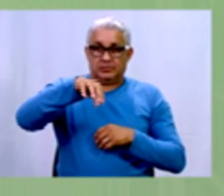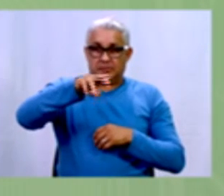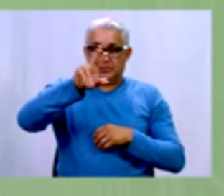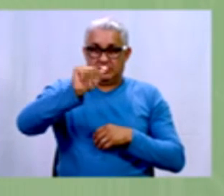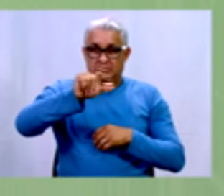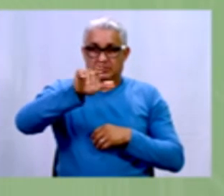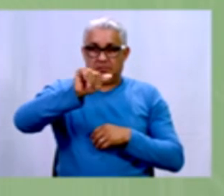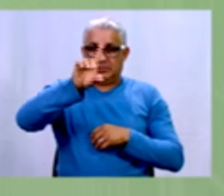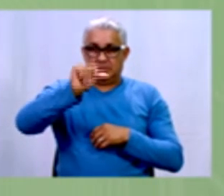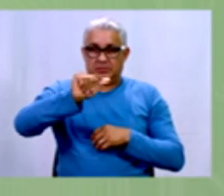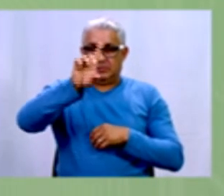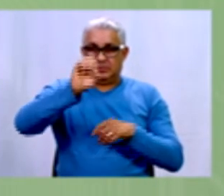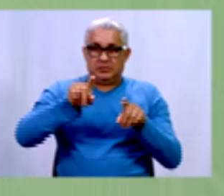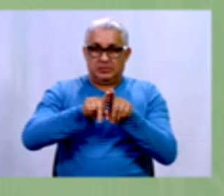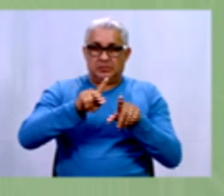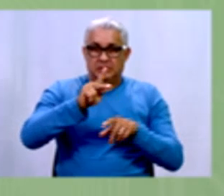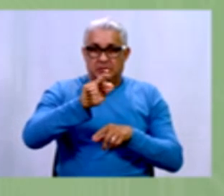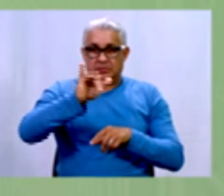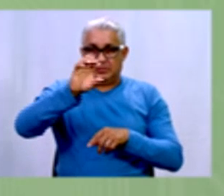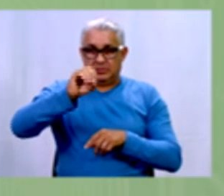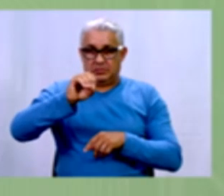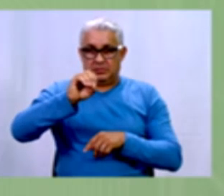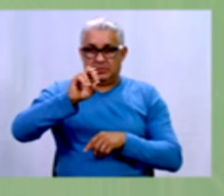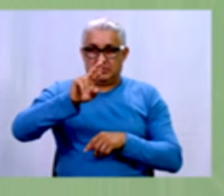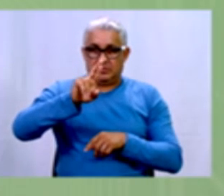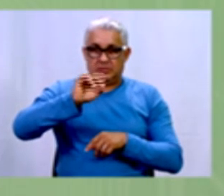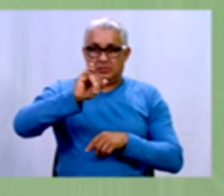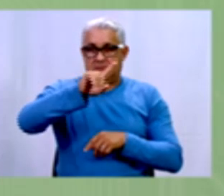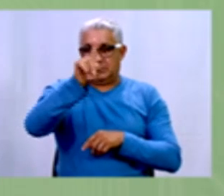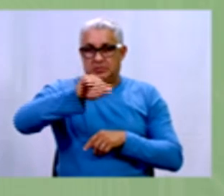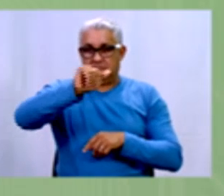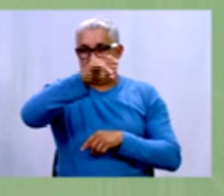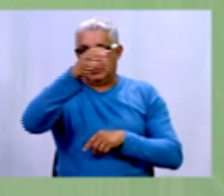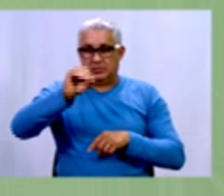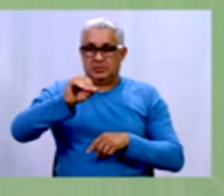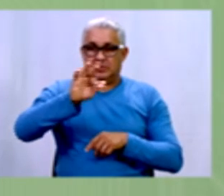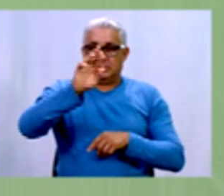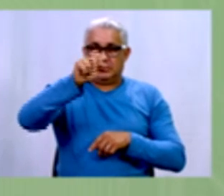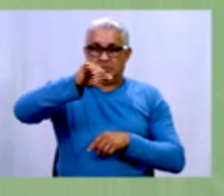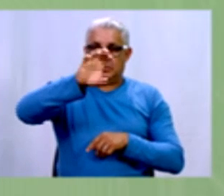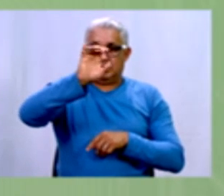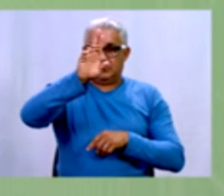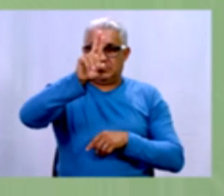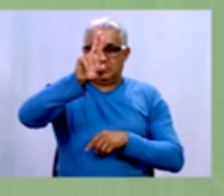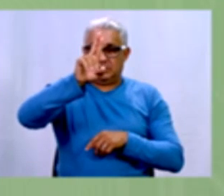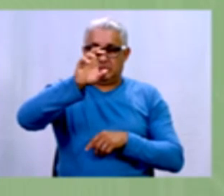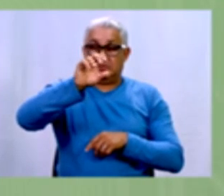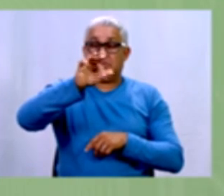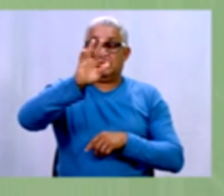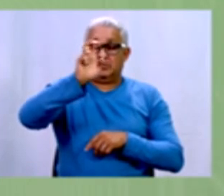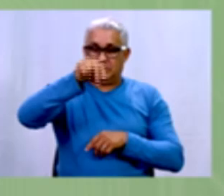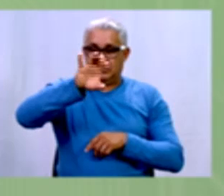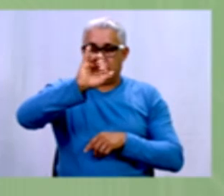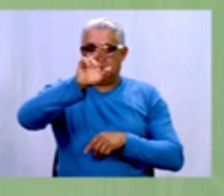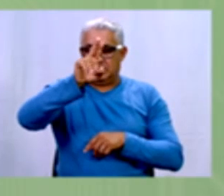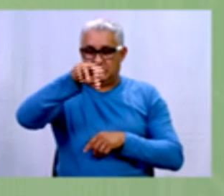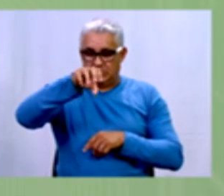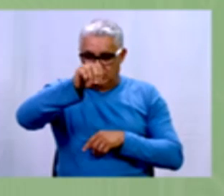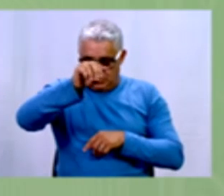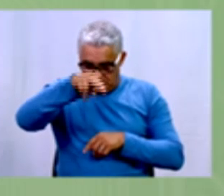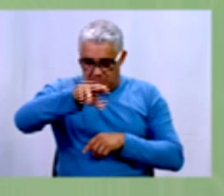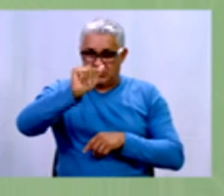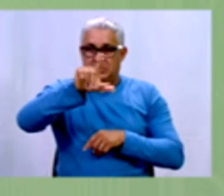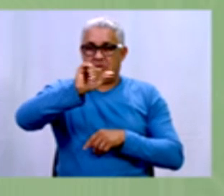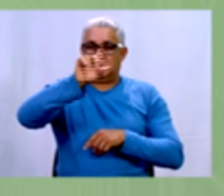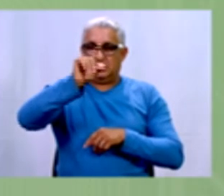das funcionalidades. Então, esta aí é realmente as 2 atribuições de maior